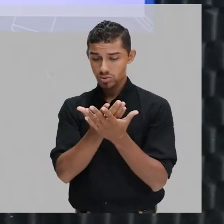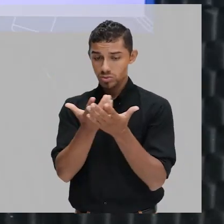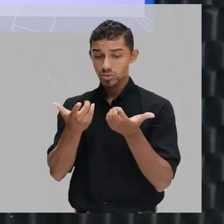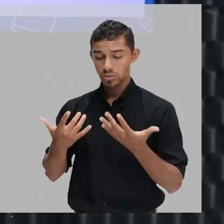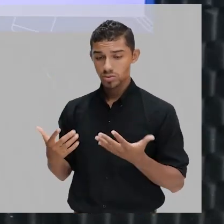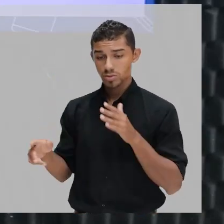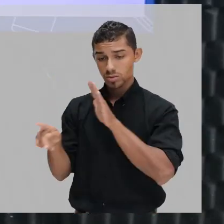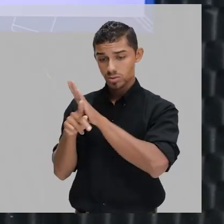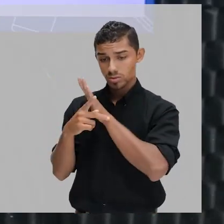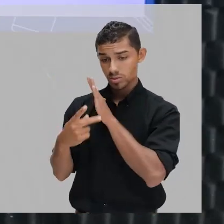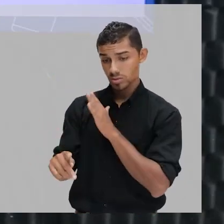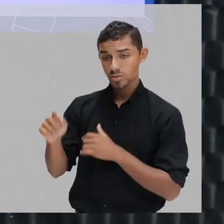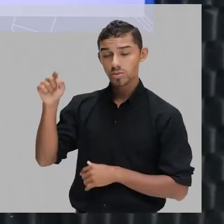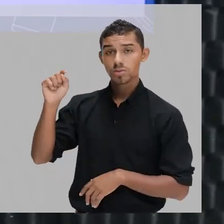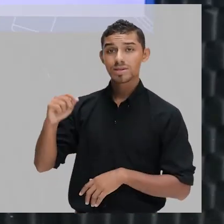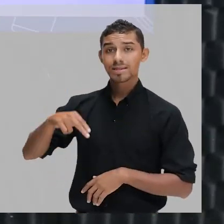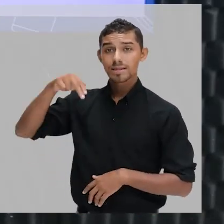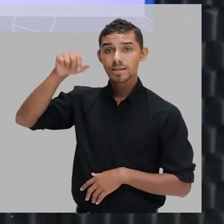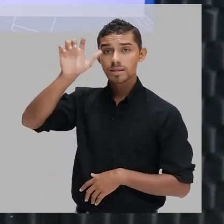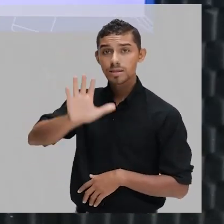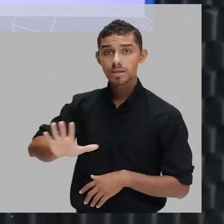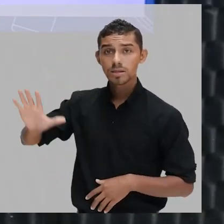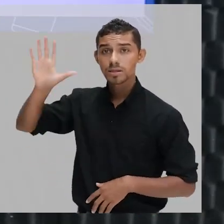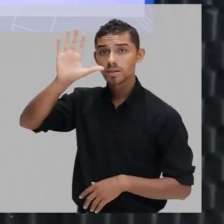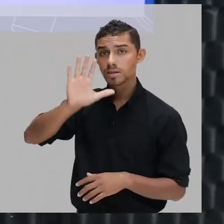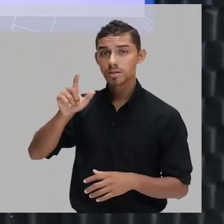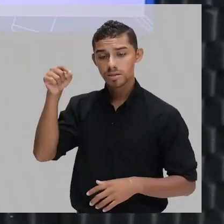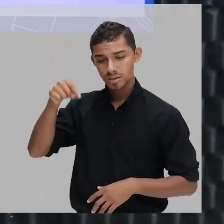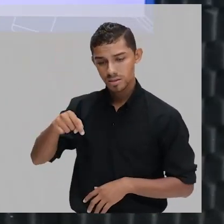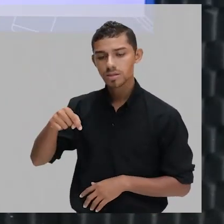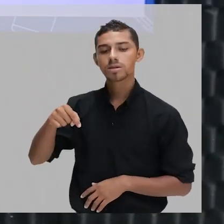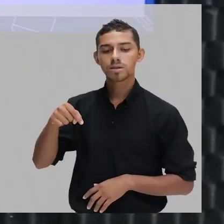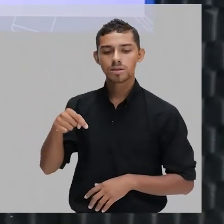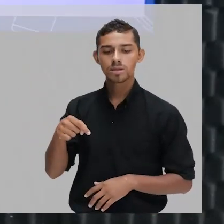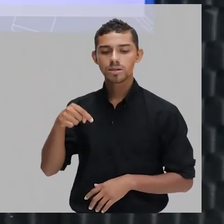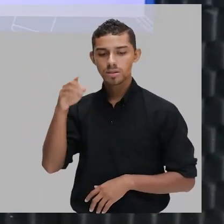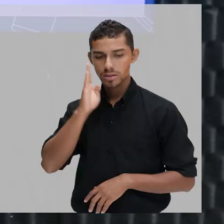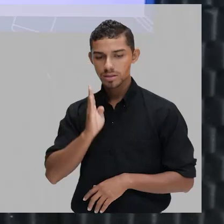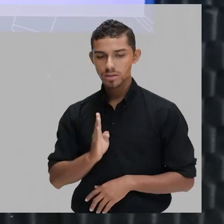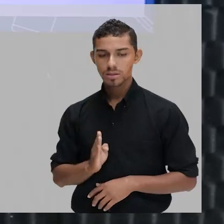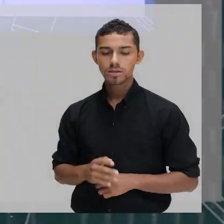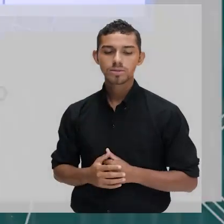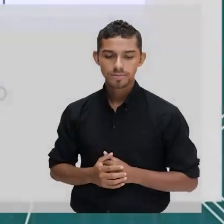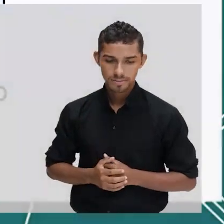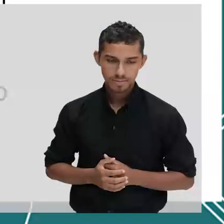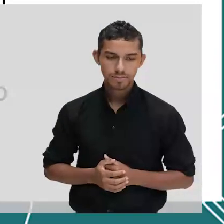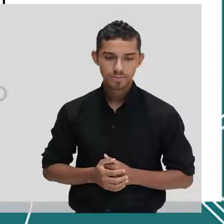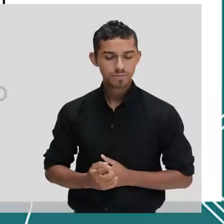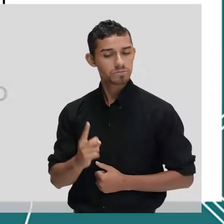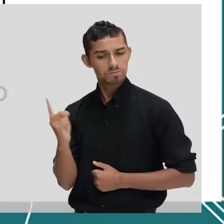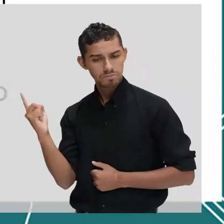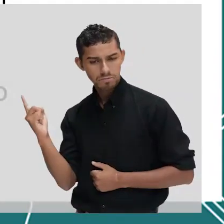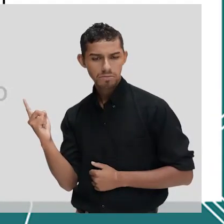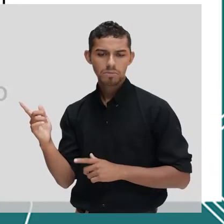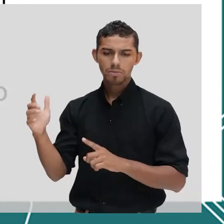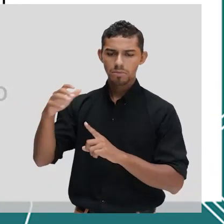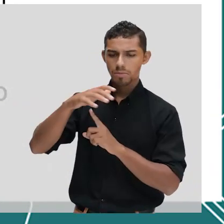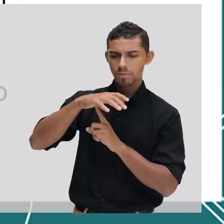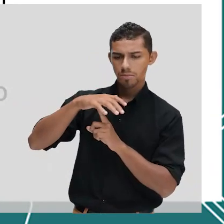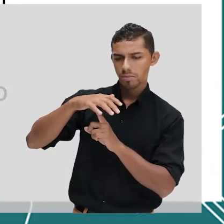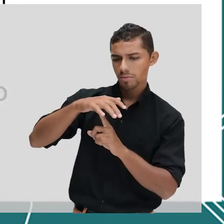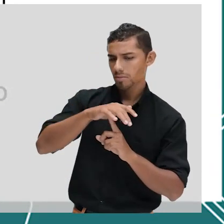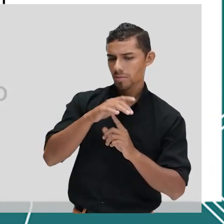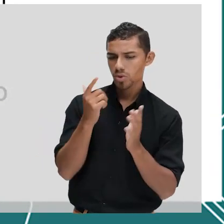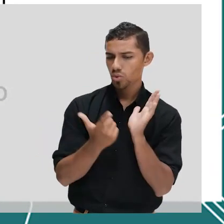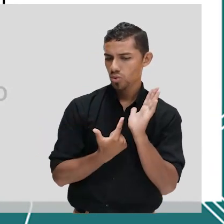é patrimônio imaterial nacional, nosso bonequinho nordestino, né? Normalmente habitado em feiras e livros, nos burgos,